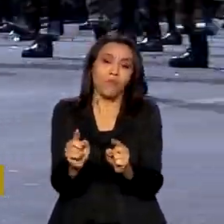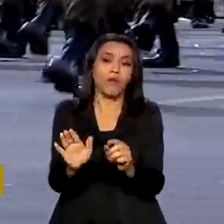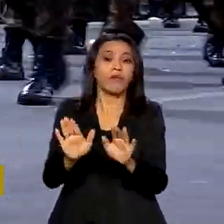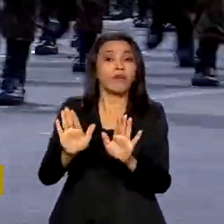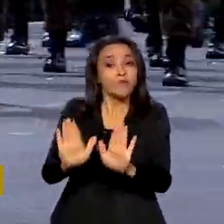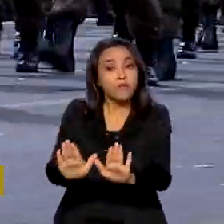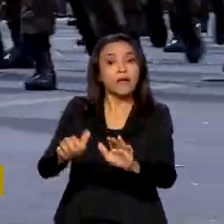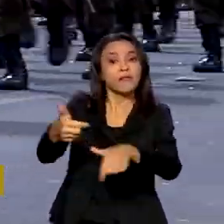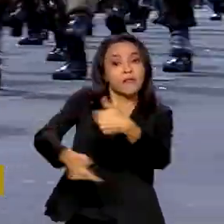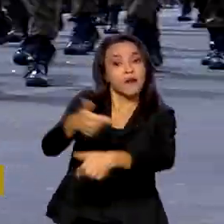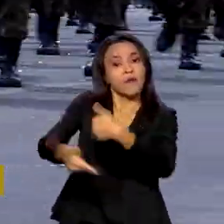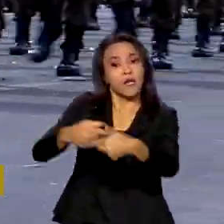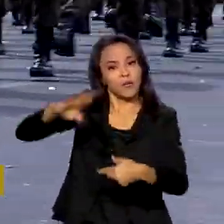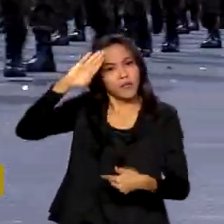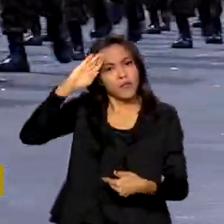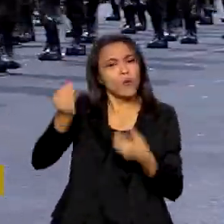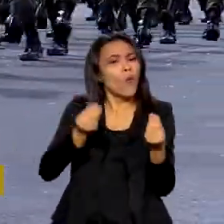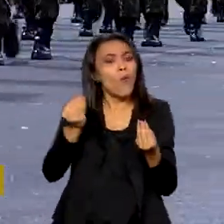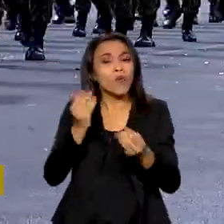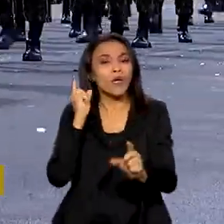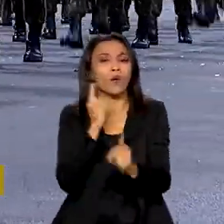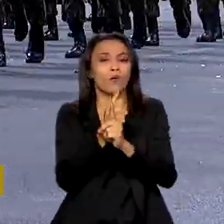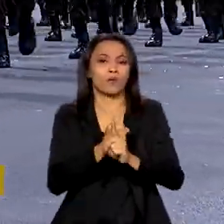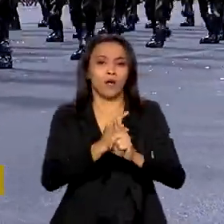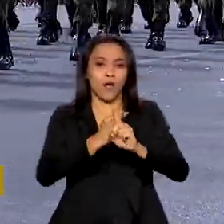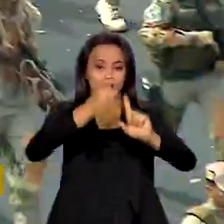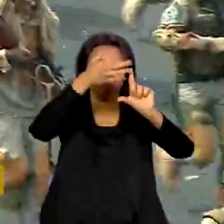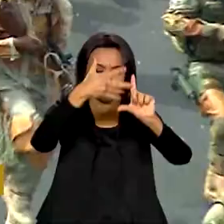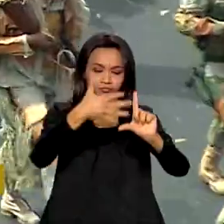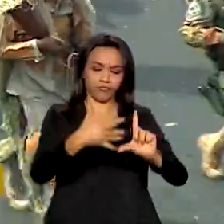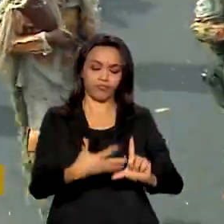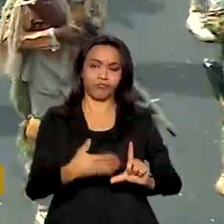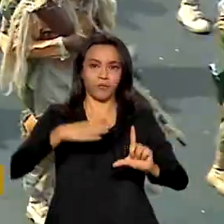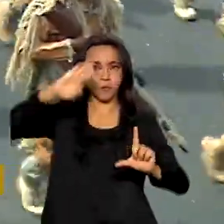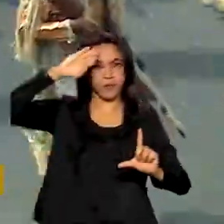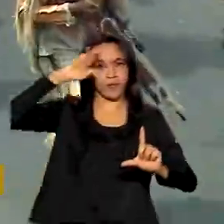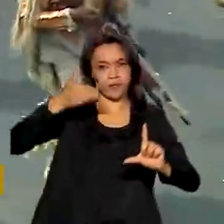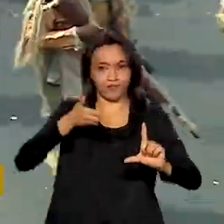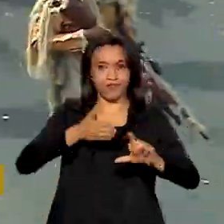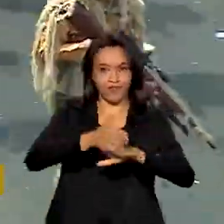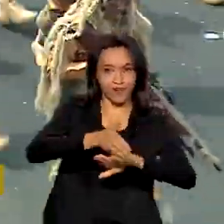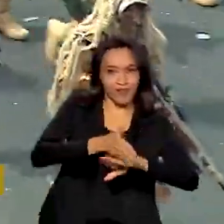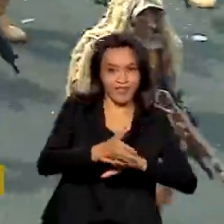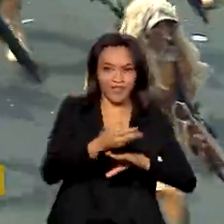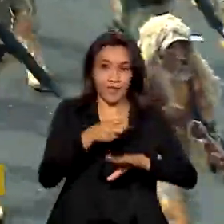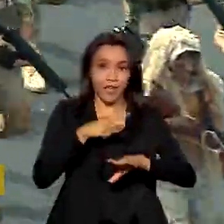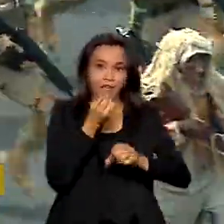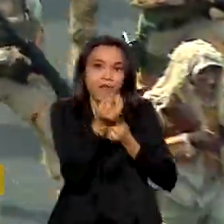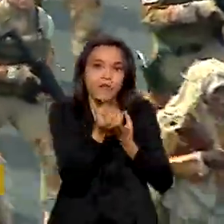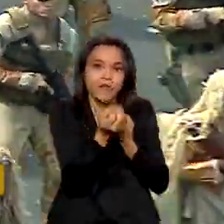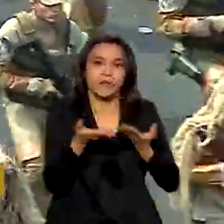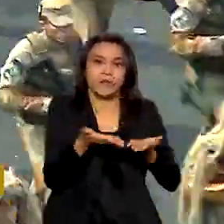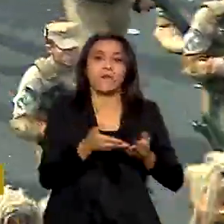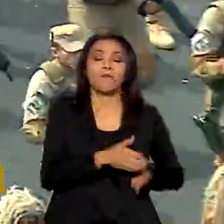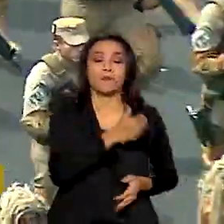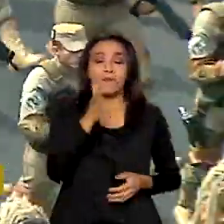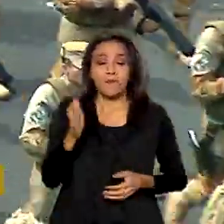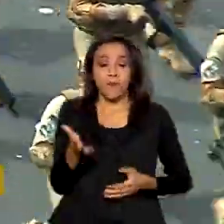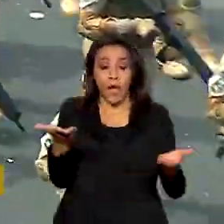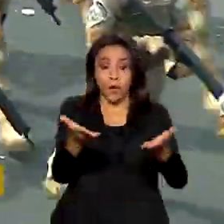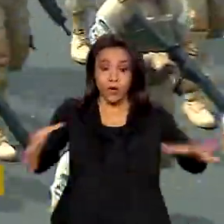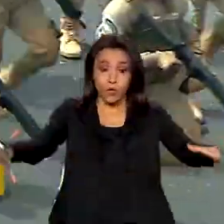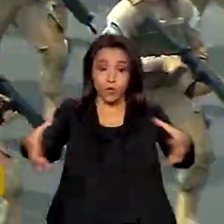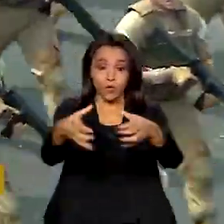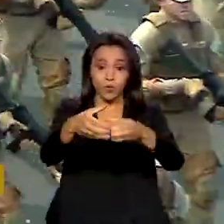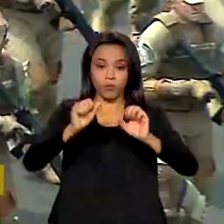pode encontrar facilmente no site do Exército. Agora a gente está vendo aí a tropa do Exército, da 3ª